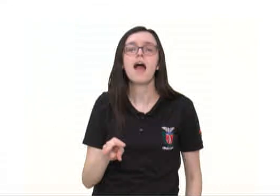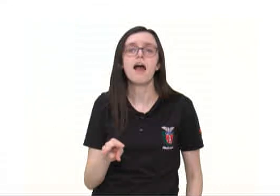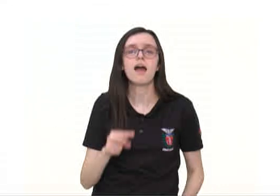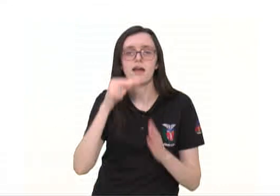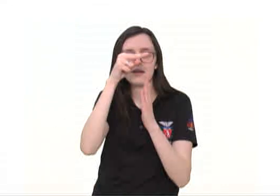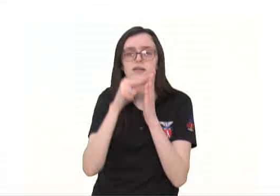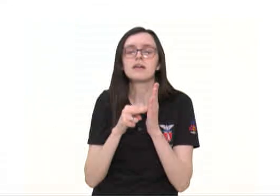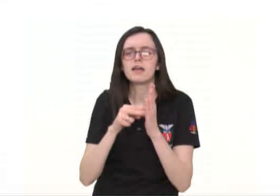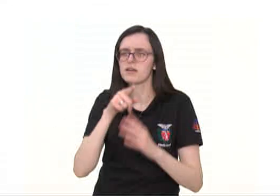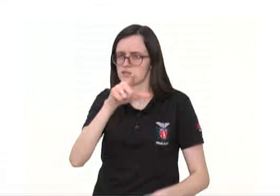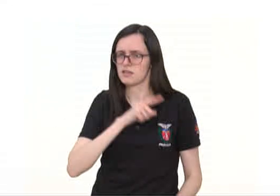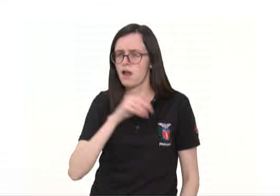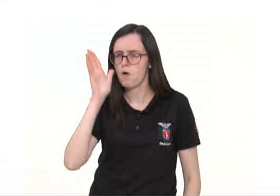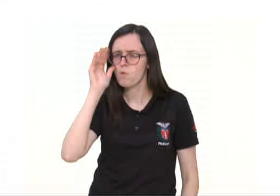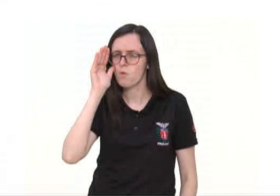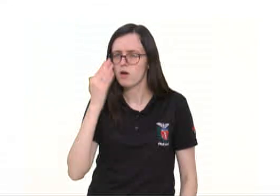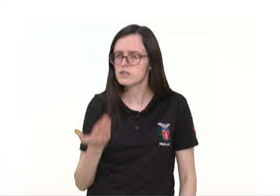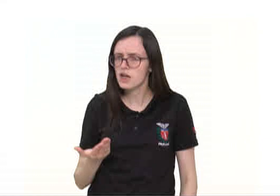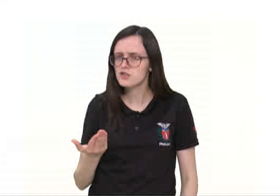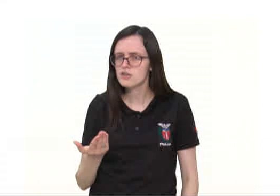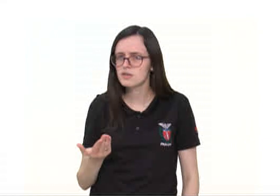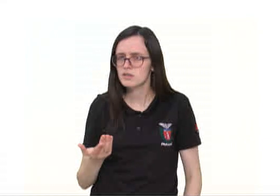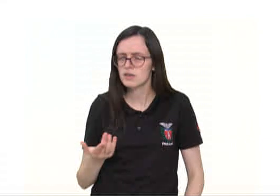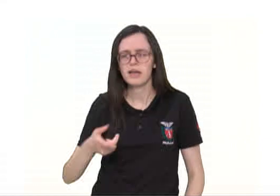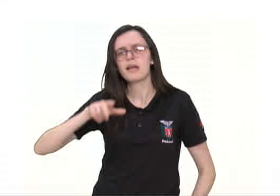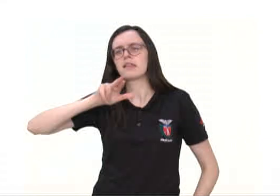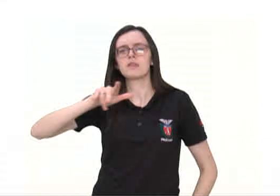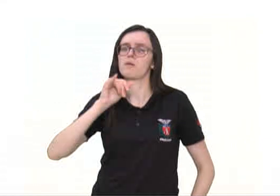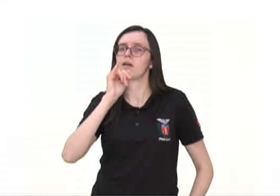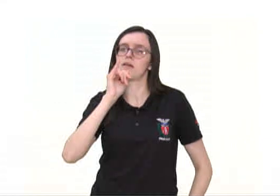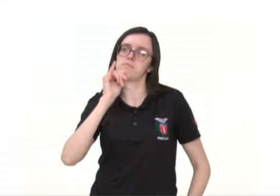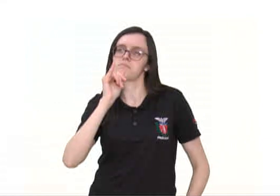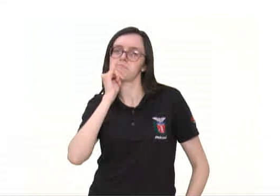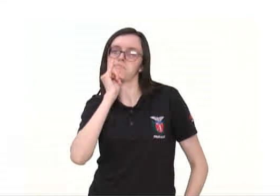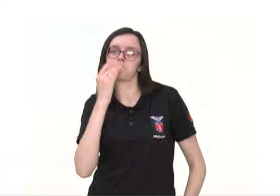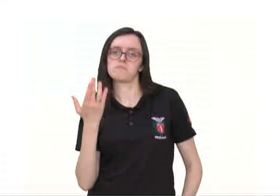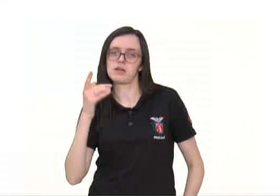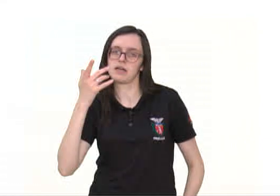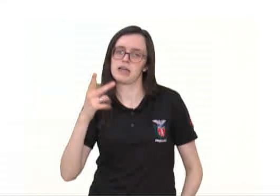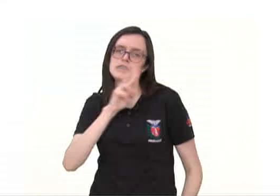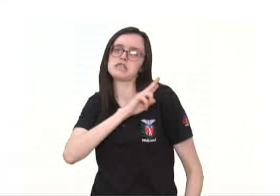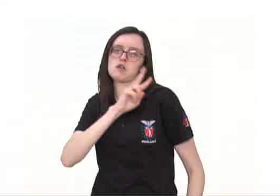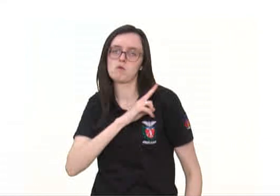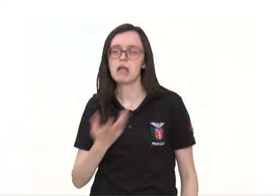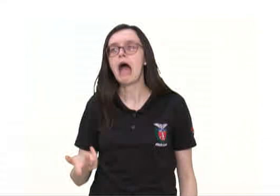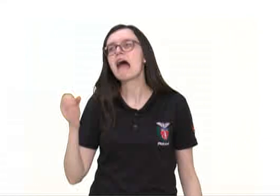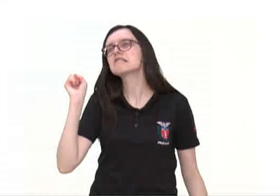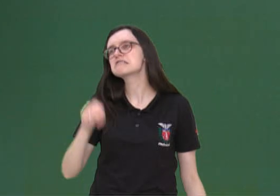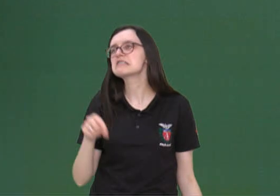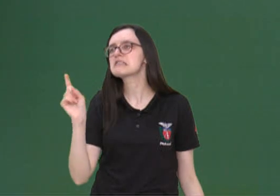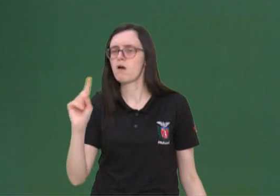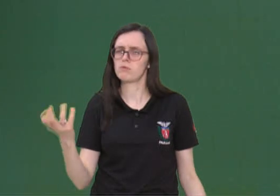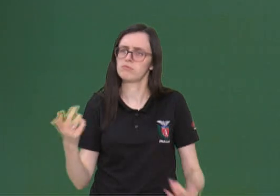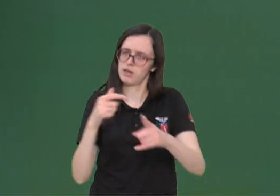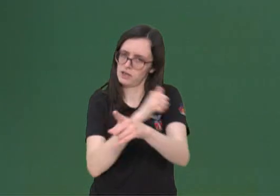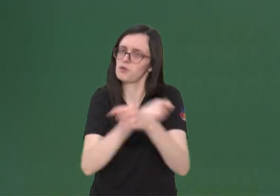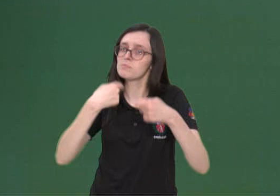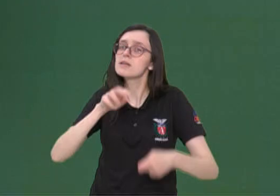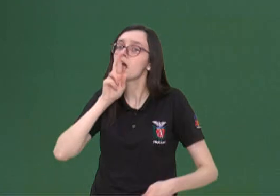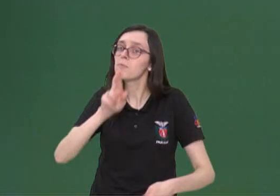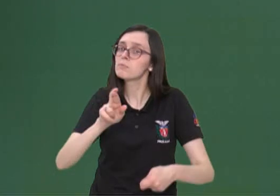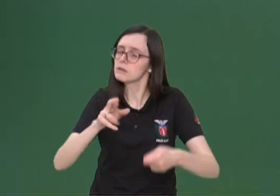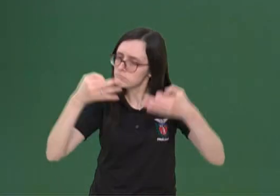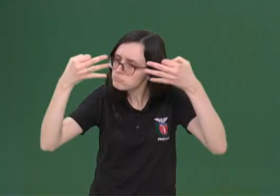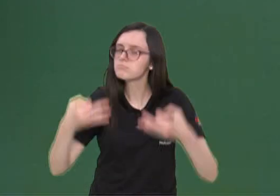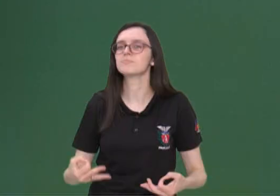lida aqui, você tem curiosidade? Não vale, segundo a série do ensino médio, dizer só sim ou não, lembram, né? Então, digam